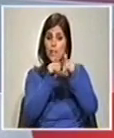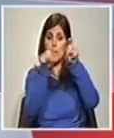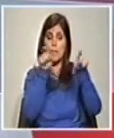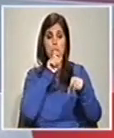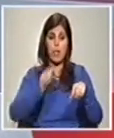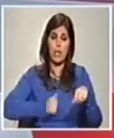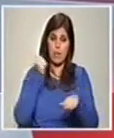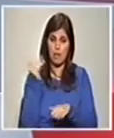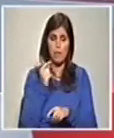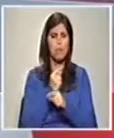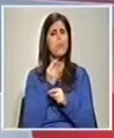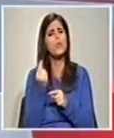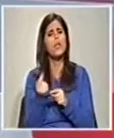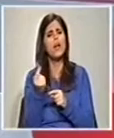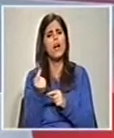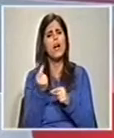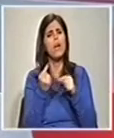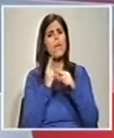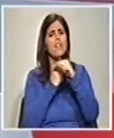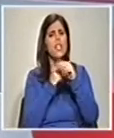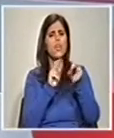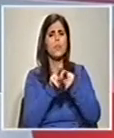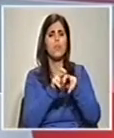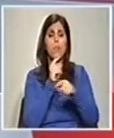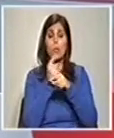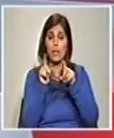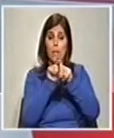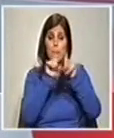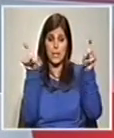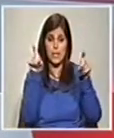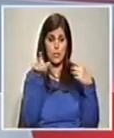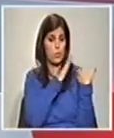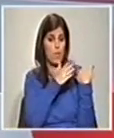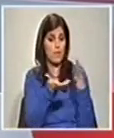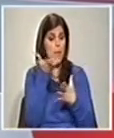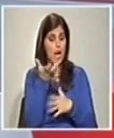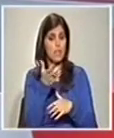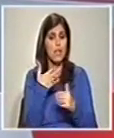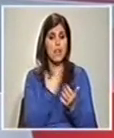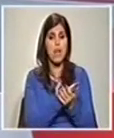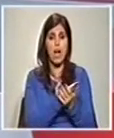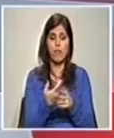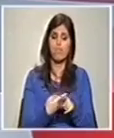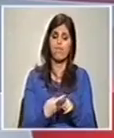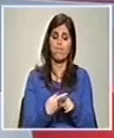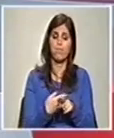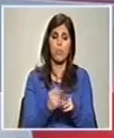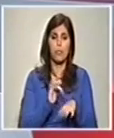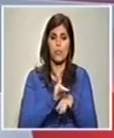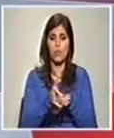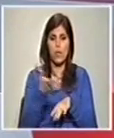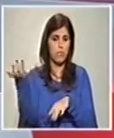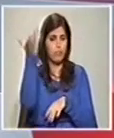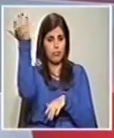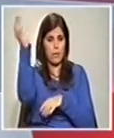pode ser uma vantagem competitiva? Porque empresas mais responsáveis conseguem atrair os profissionais de maior talento, que